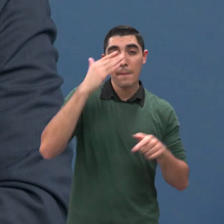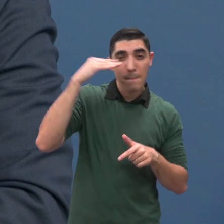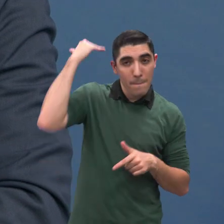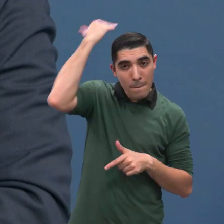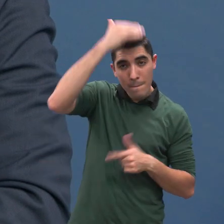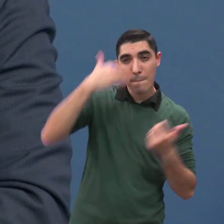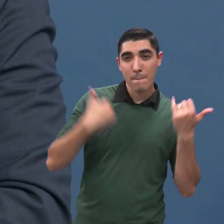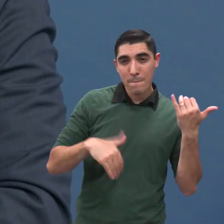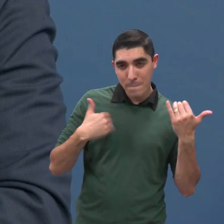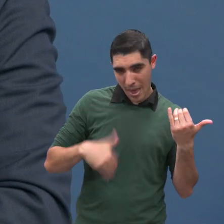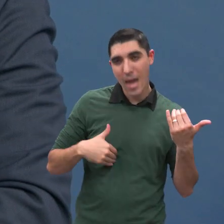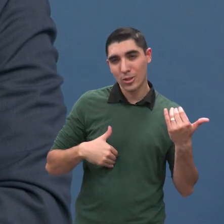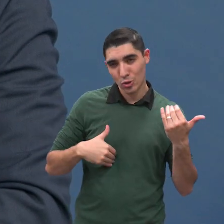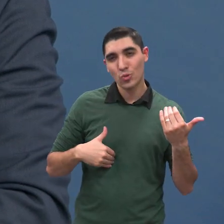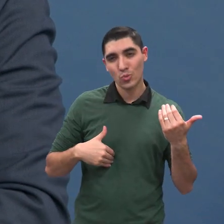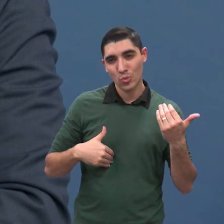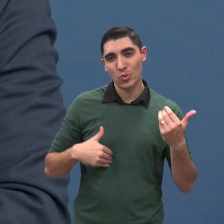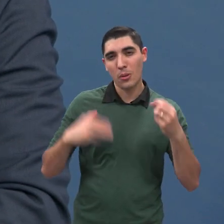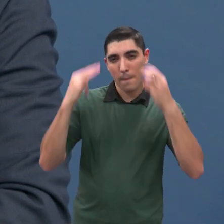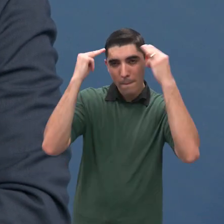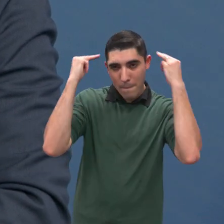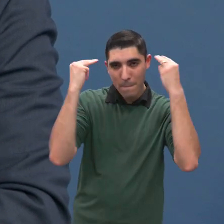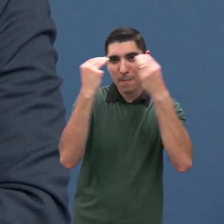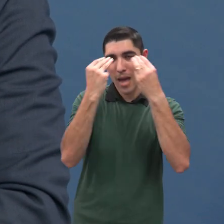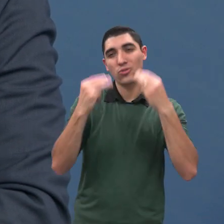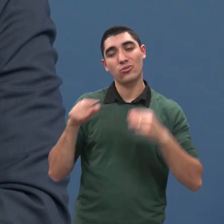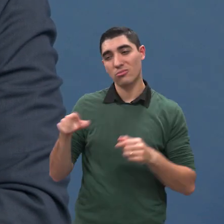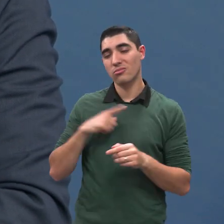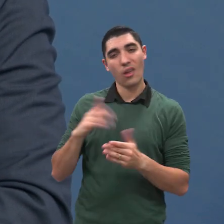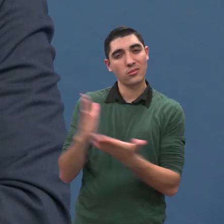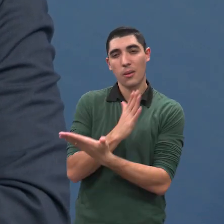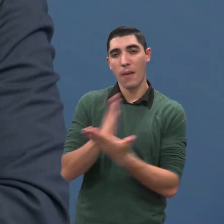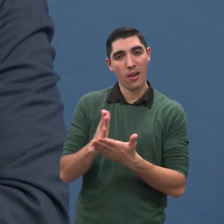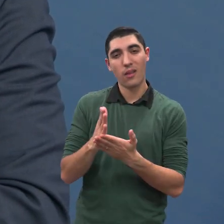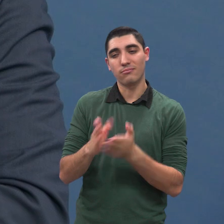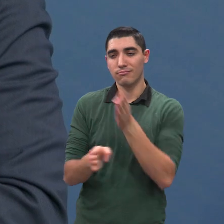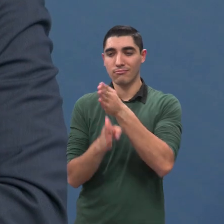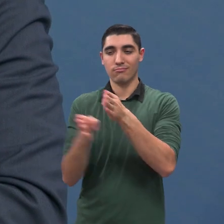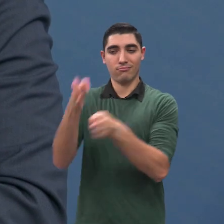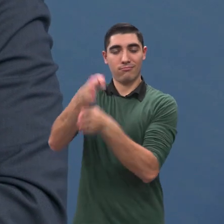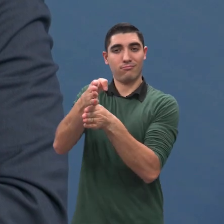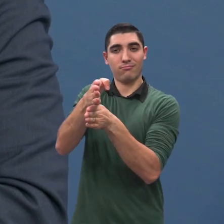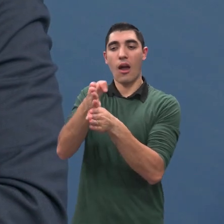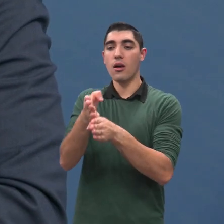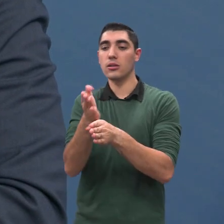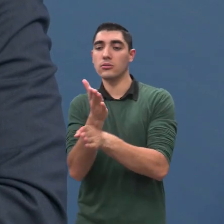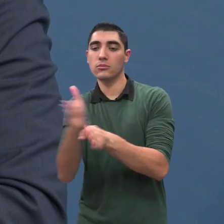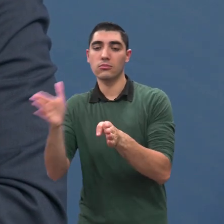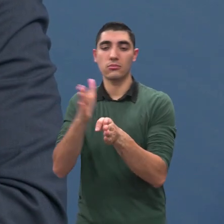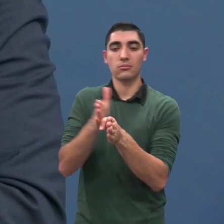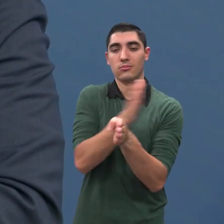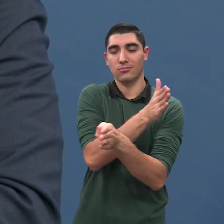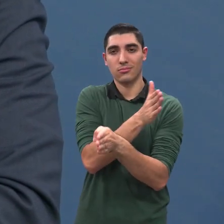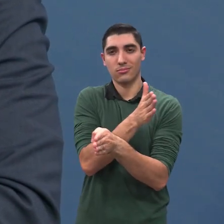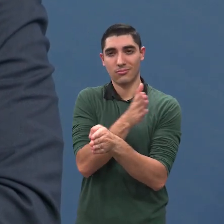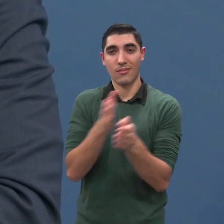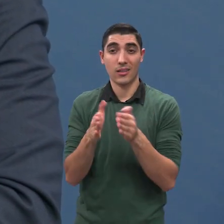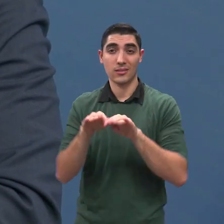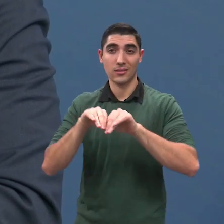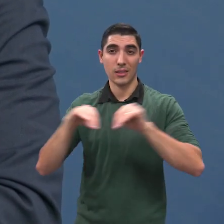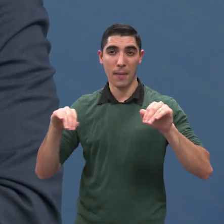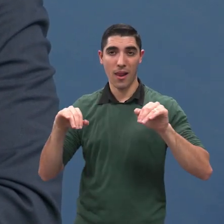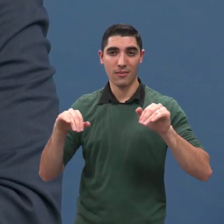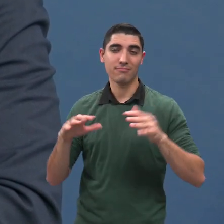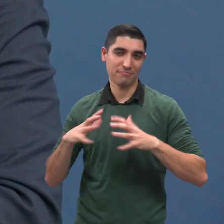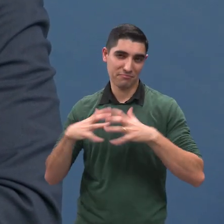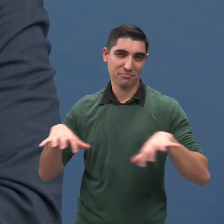né, que são, na verdade, divisores sociais mesmo, né. Em questão ao muro em relação